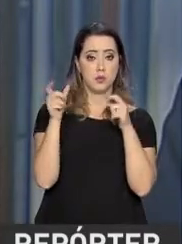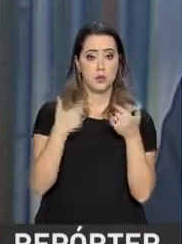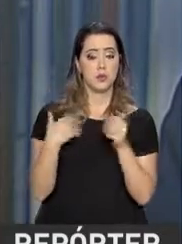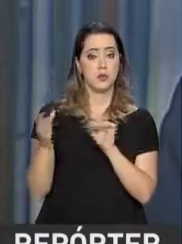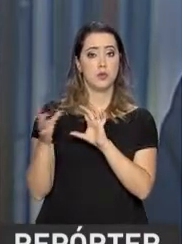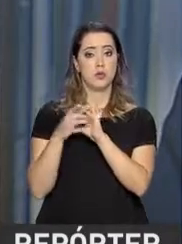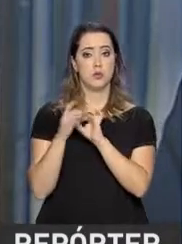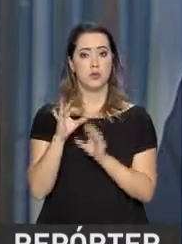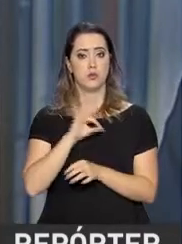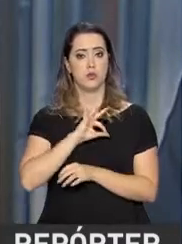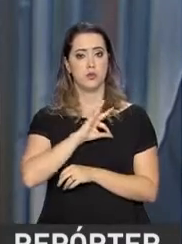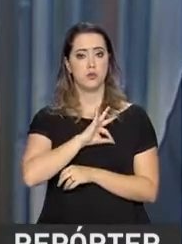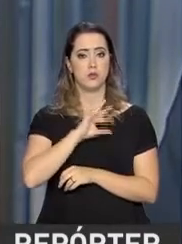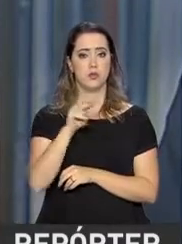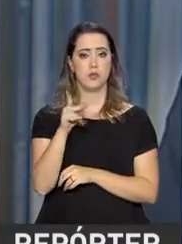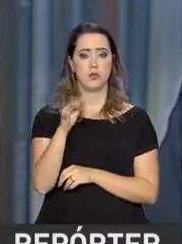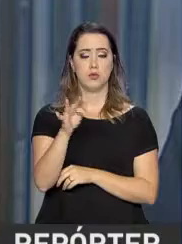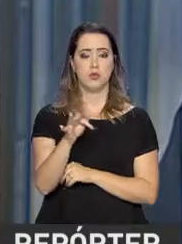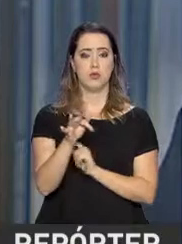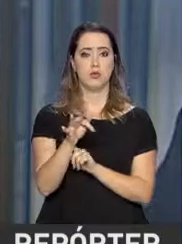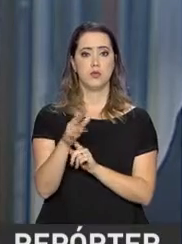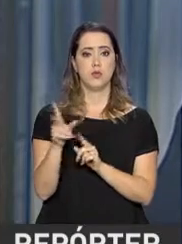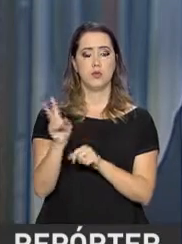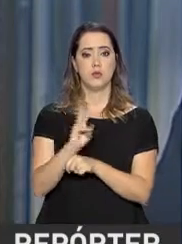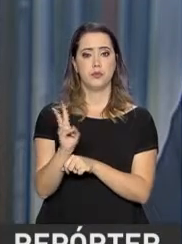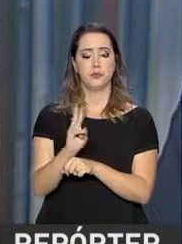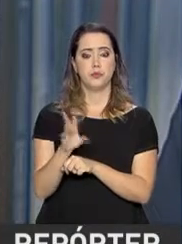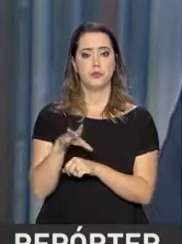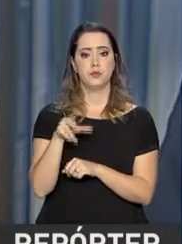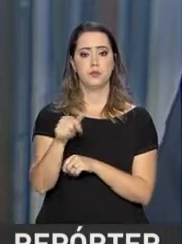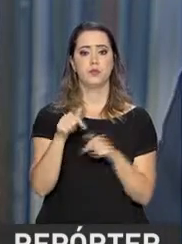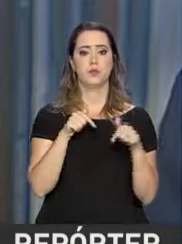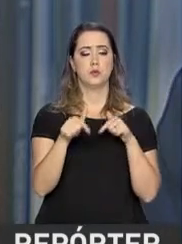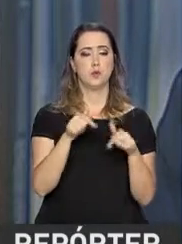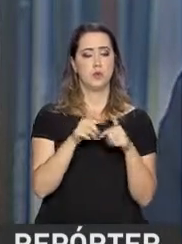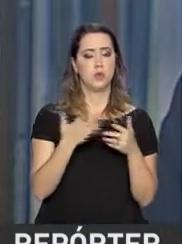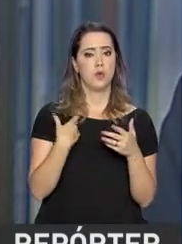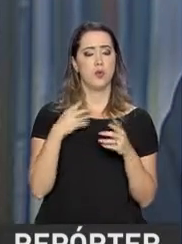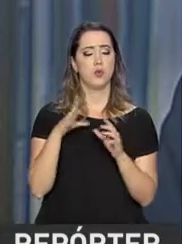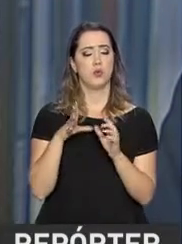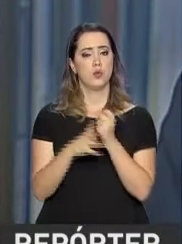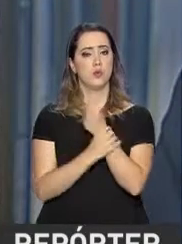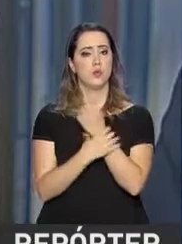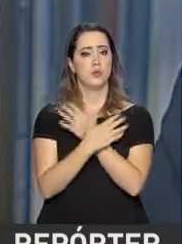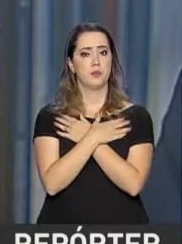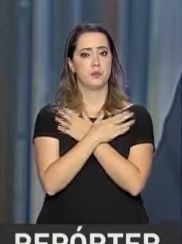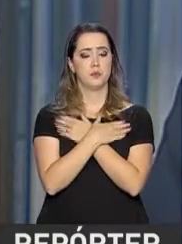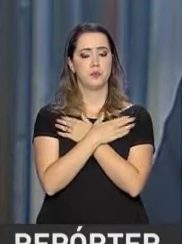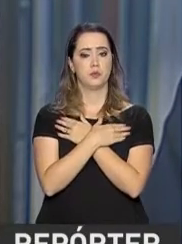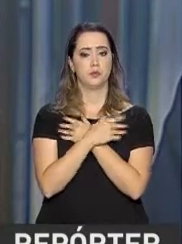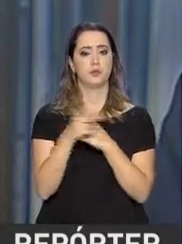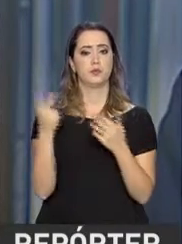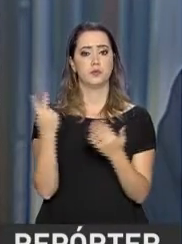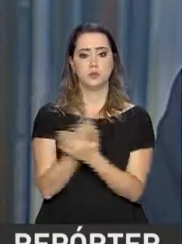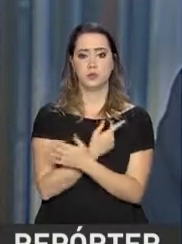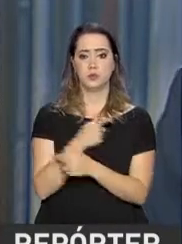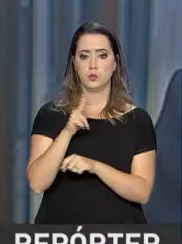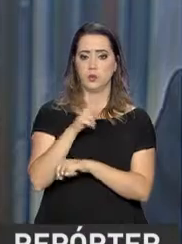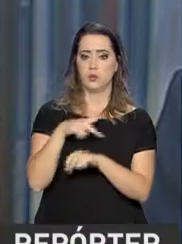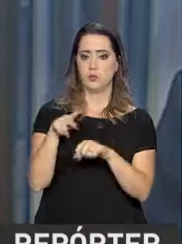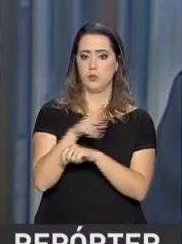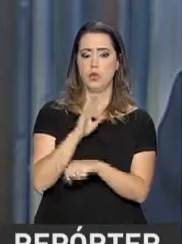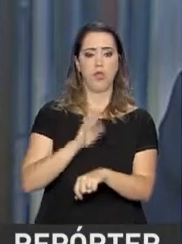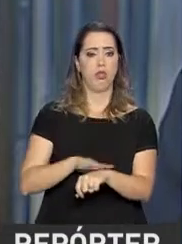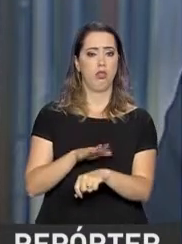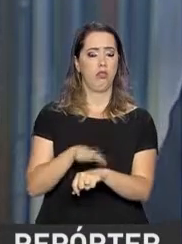parceria com a polícia federal monitorando todas as operações de seguro desemprego que são feitas no país em